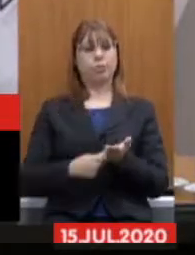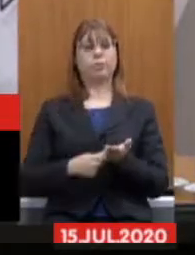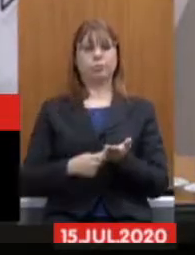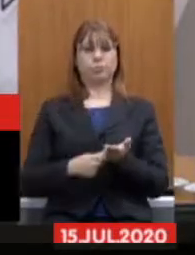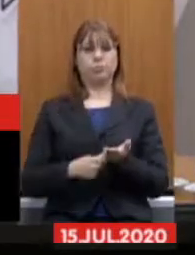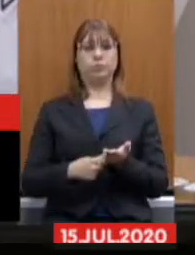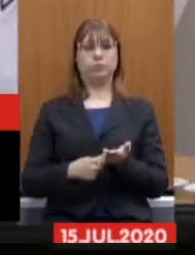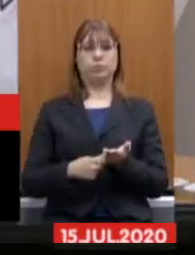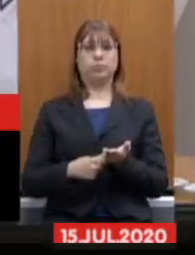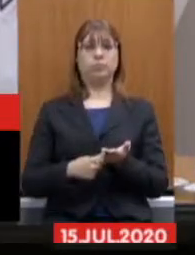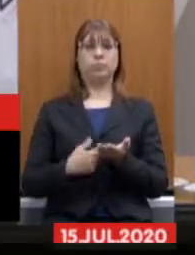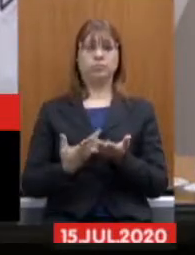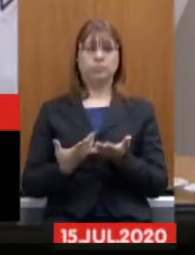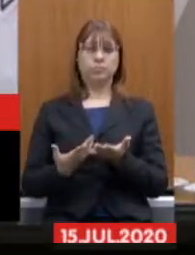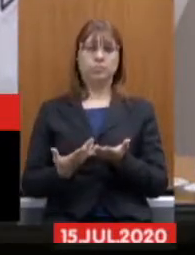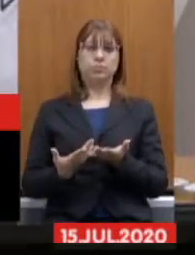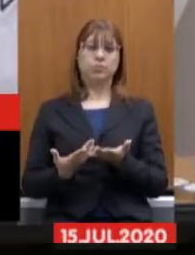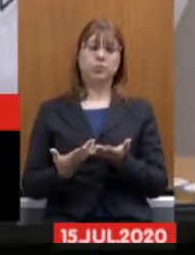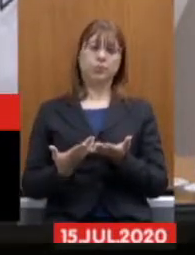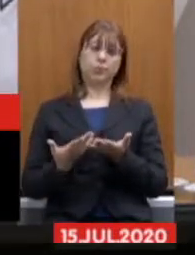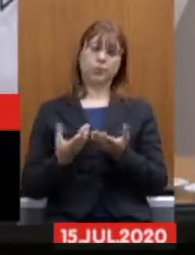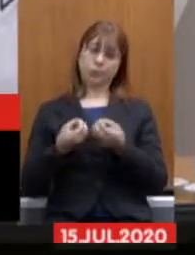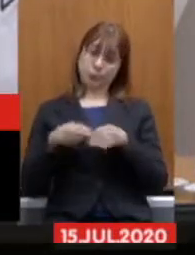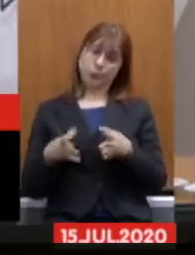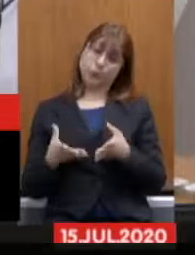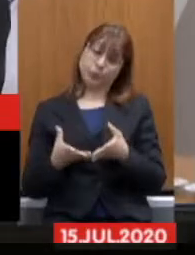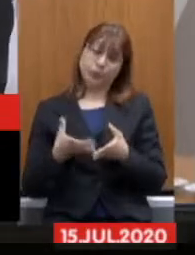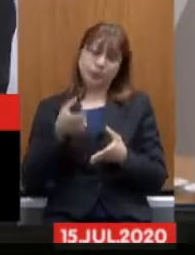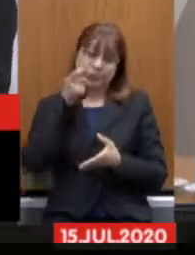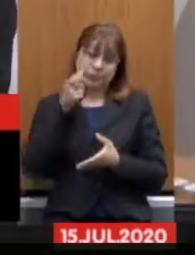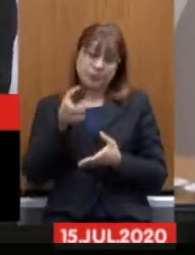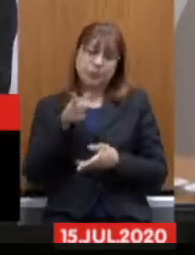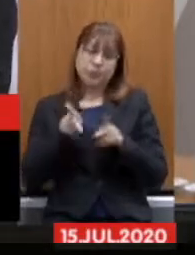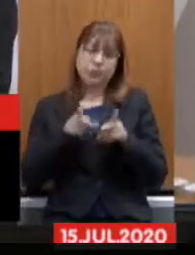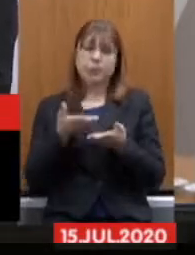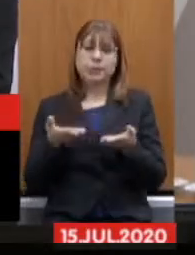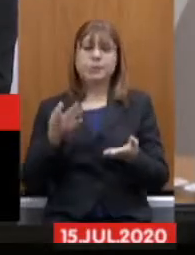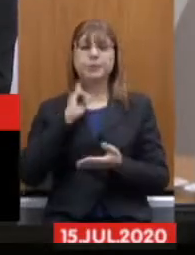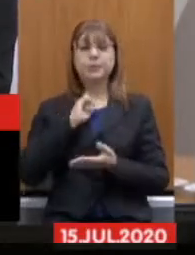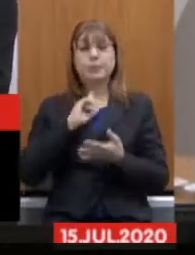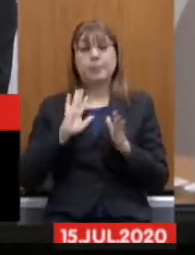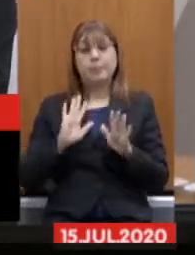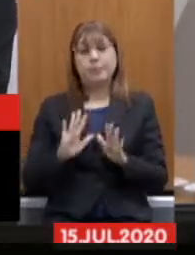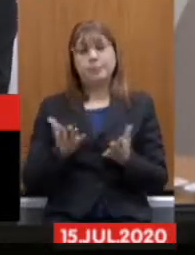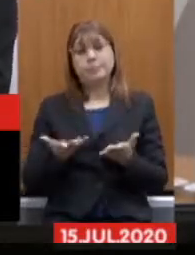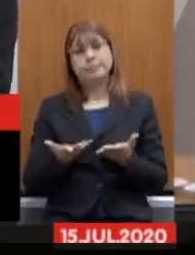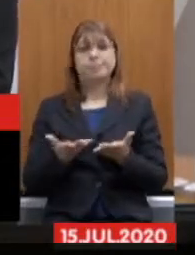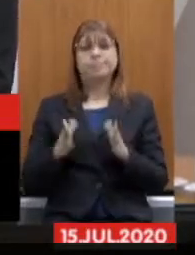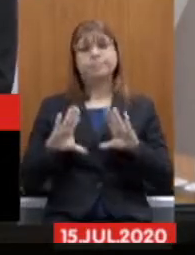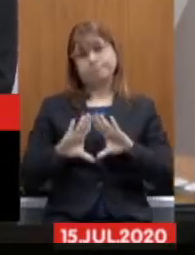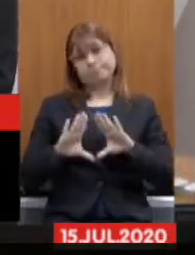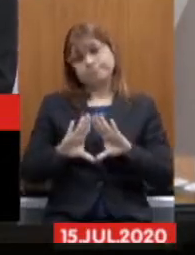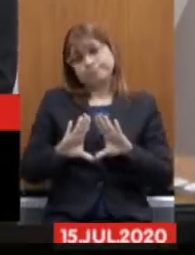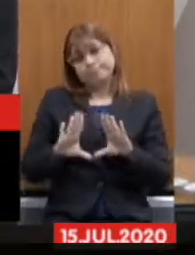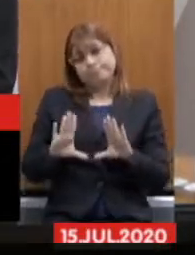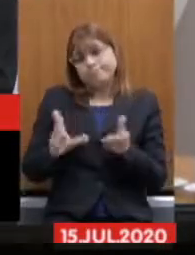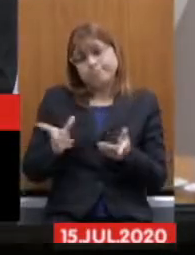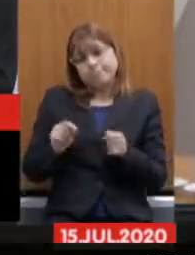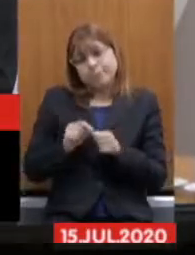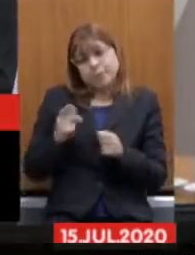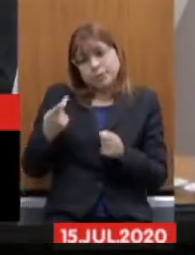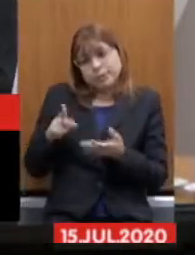foi totalmente nociva os interesses da população mineira e do povo mineiro né mas assembleia fez a sua